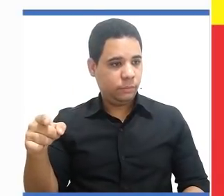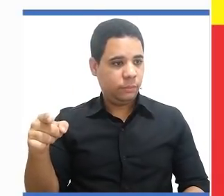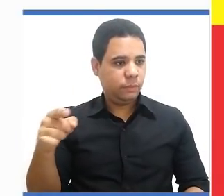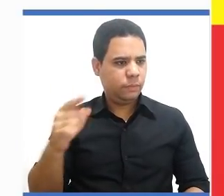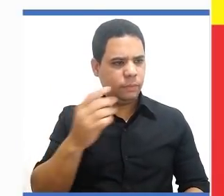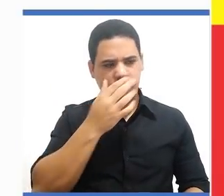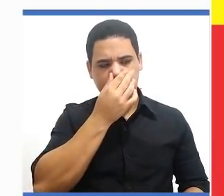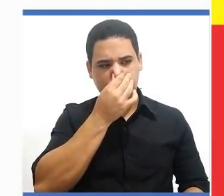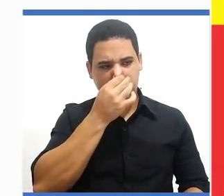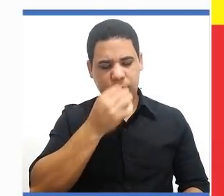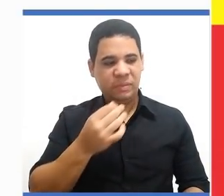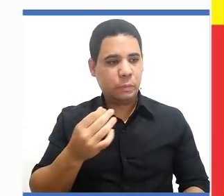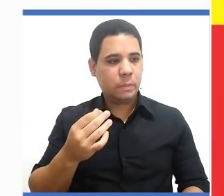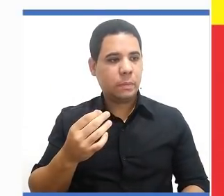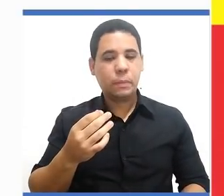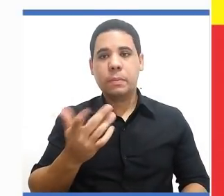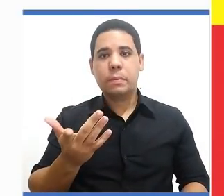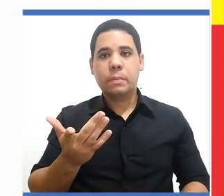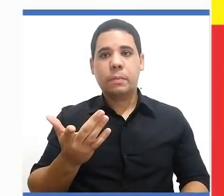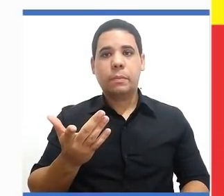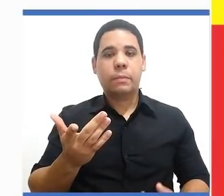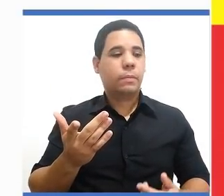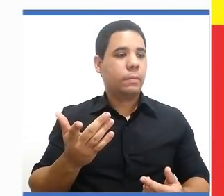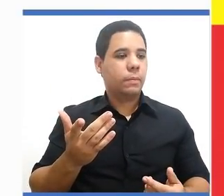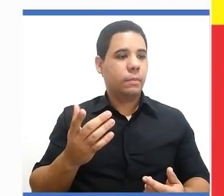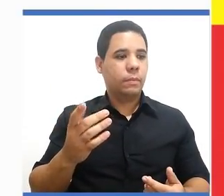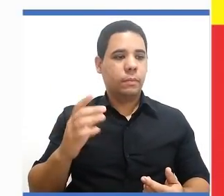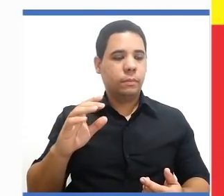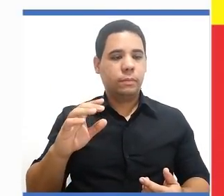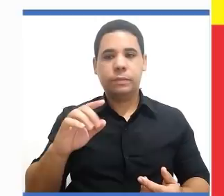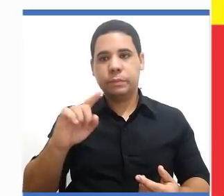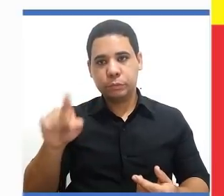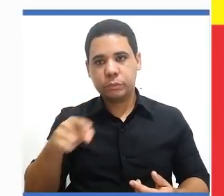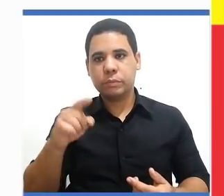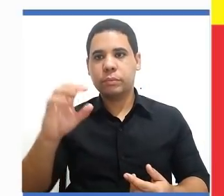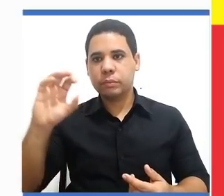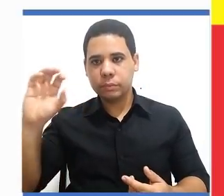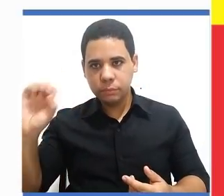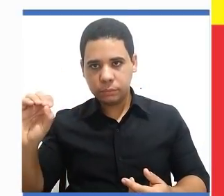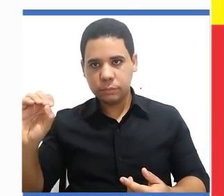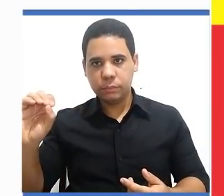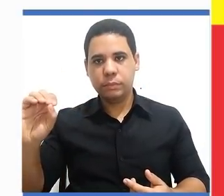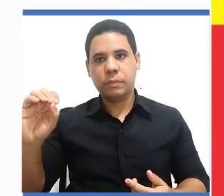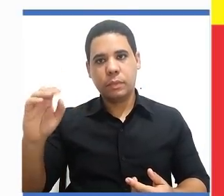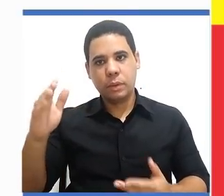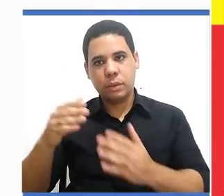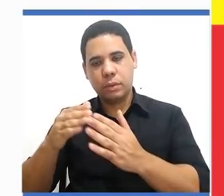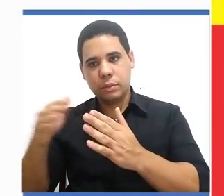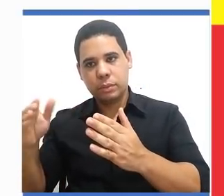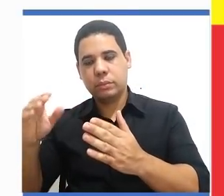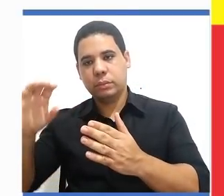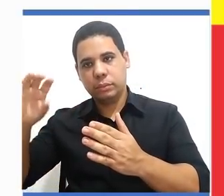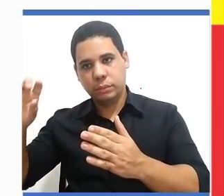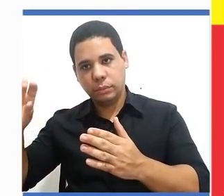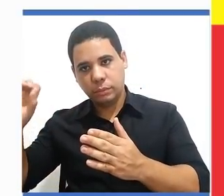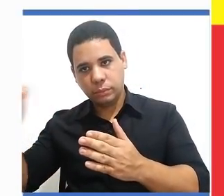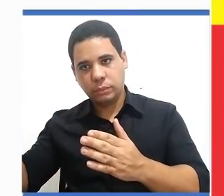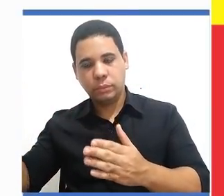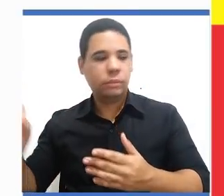para a direita, você vai perceber que não tem um número. Então, a gente passa um espaçozinho, preenche com 0.